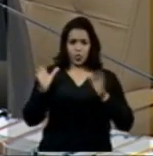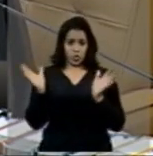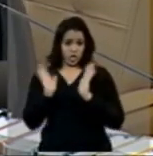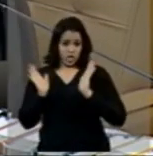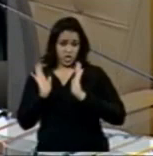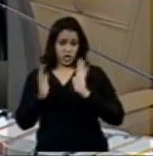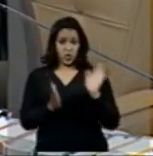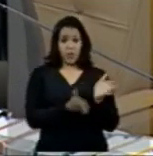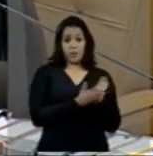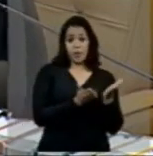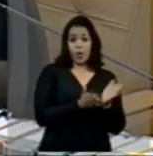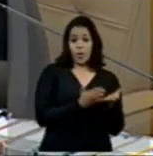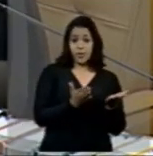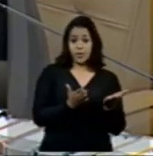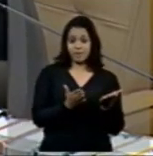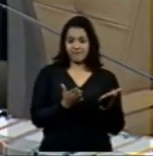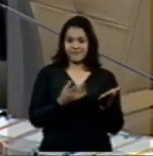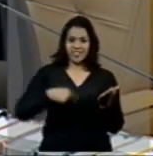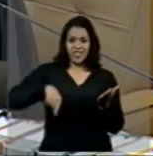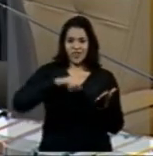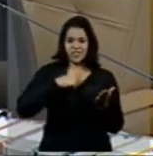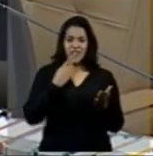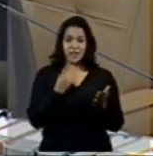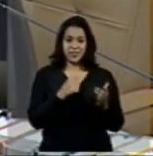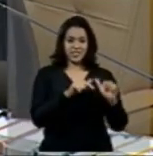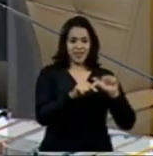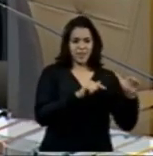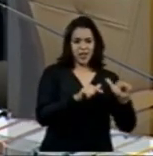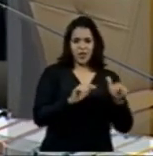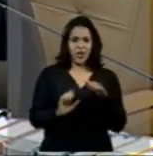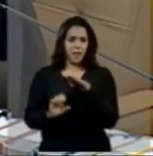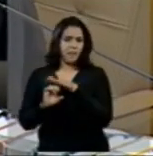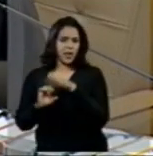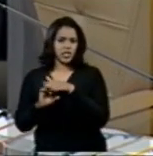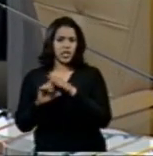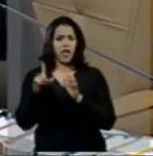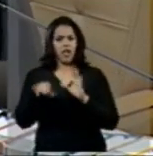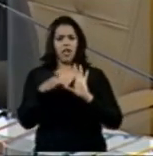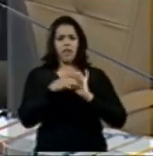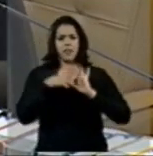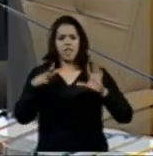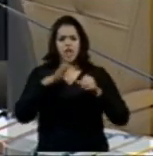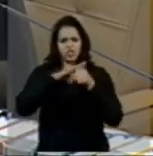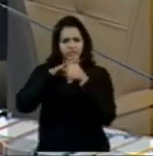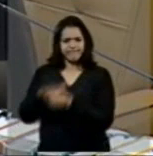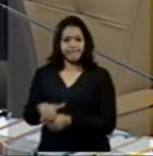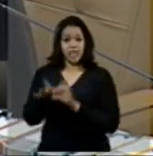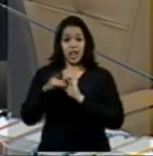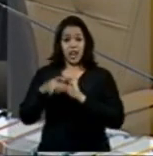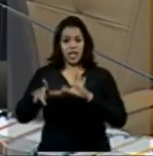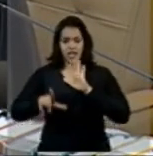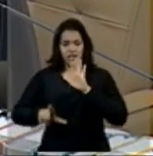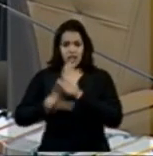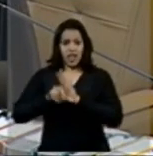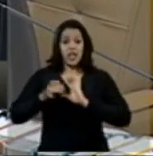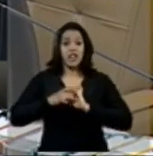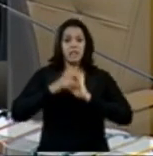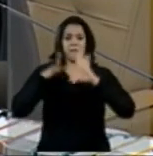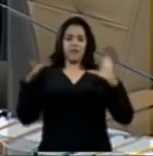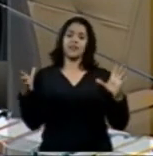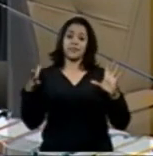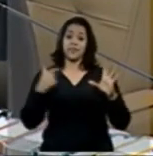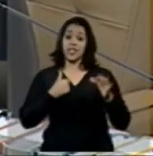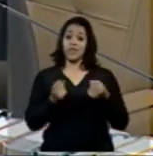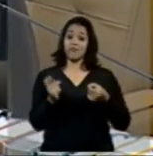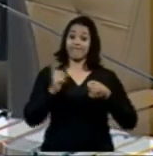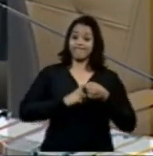senhor e o servo, dizemos nós hoje entre o patrão e o empregado, a liberdade que oprime e a lei que liberta. E faço gancho